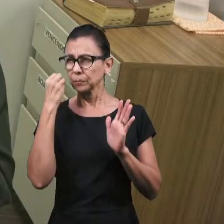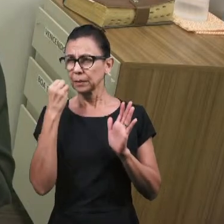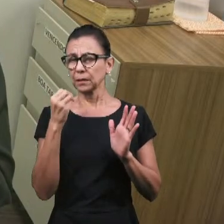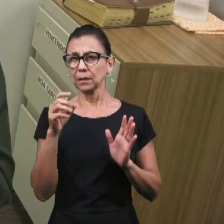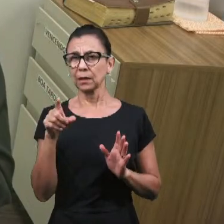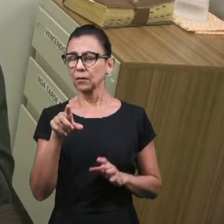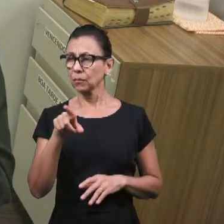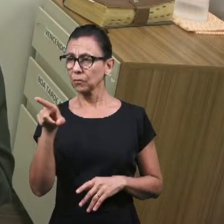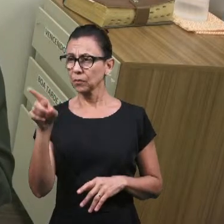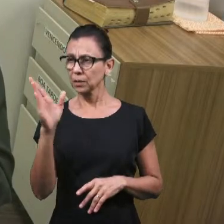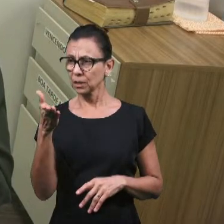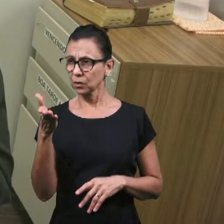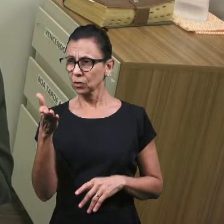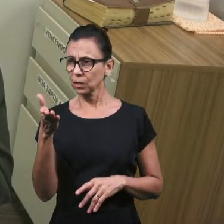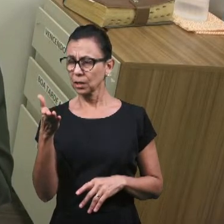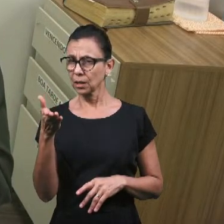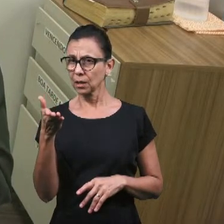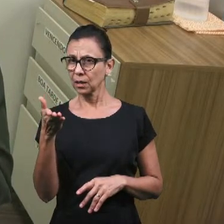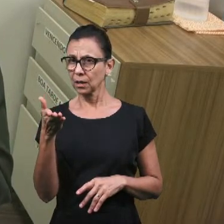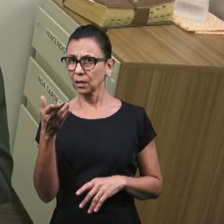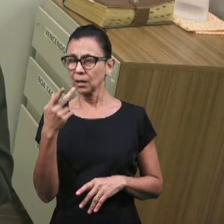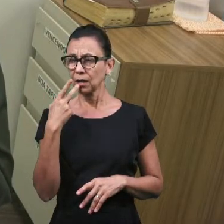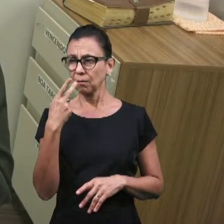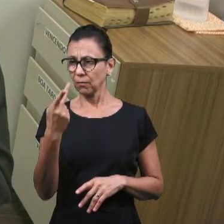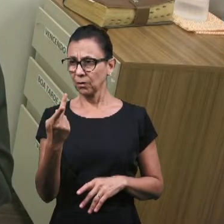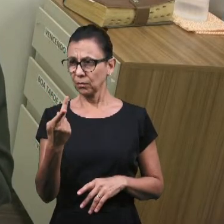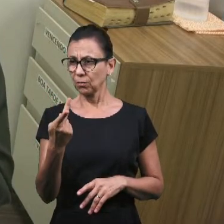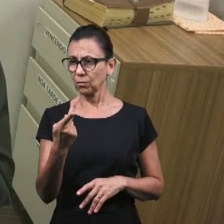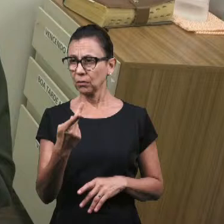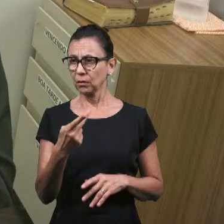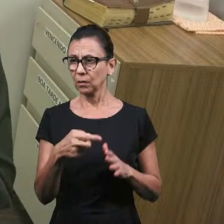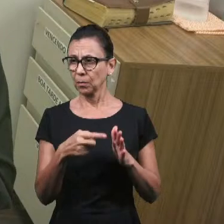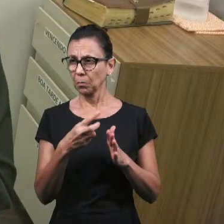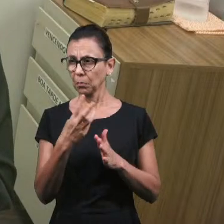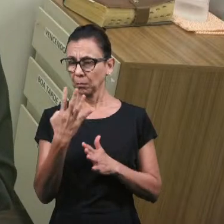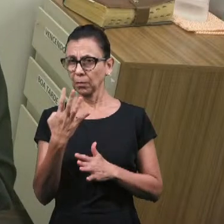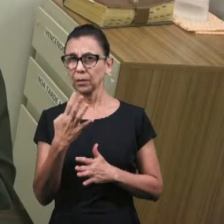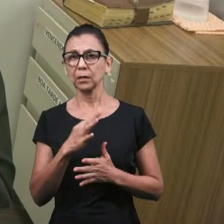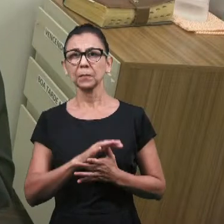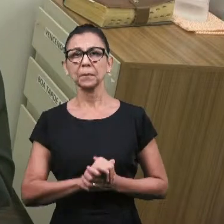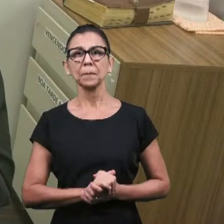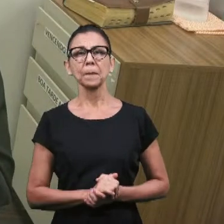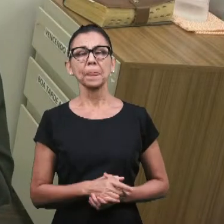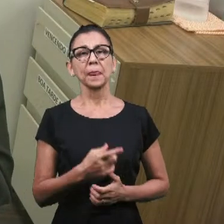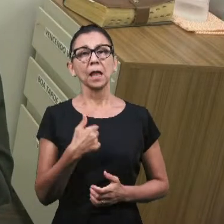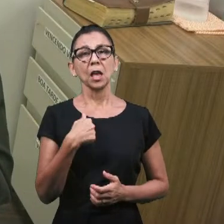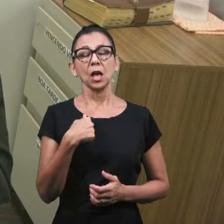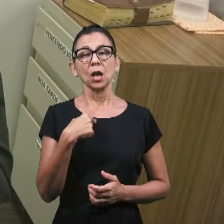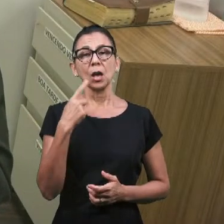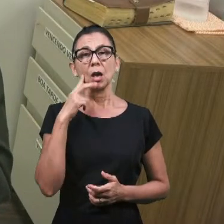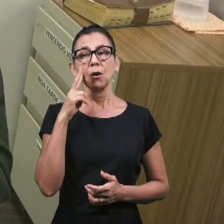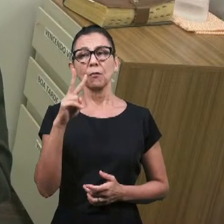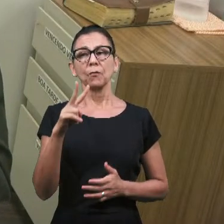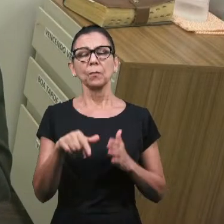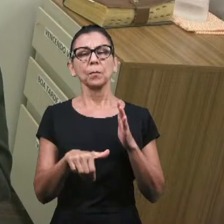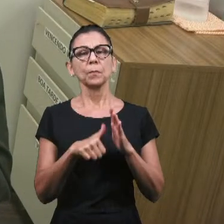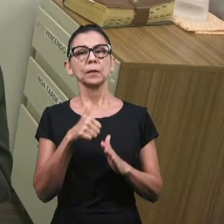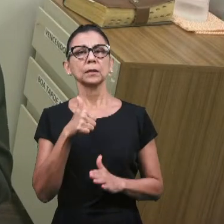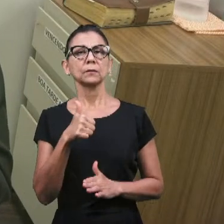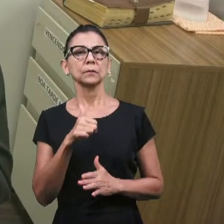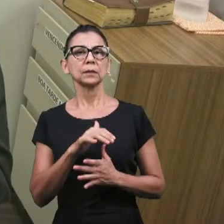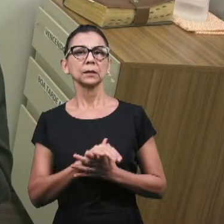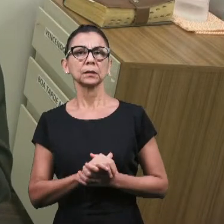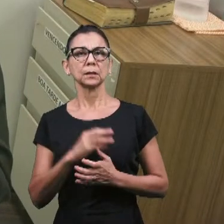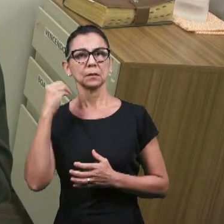pastor ter falado que já contou várias vezes eu ouvi pela primeira vez Pastor Amadeu contando sobre a pessoa que ele encontrou lá no